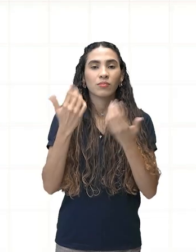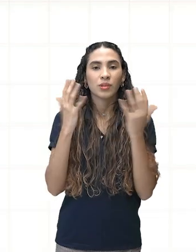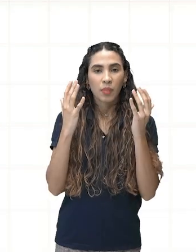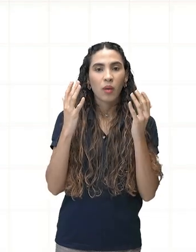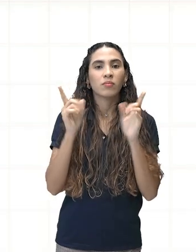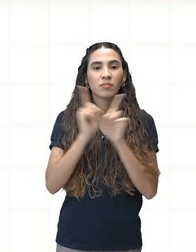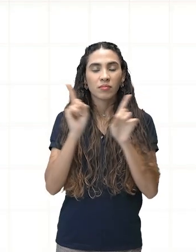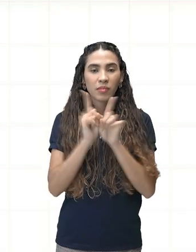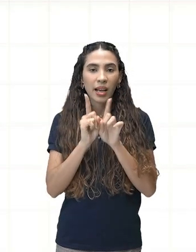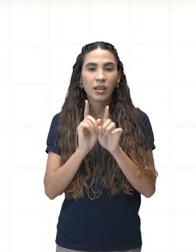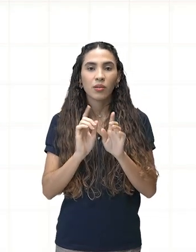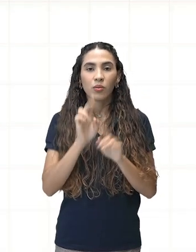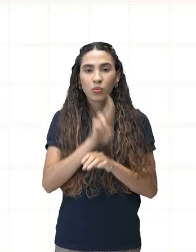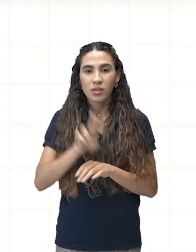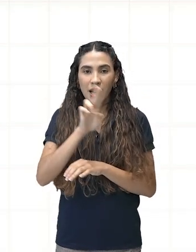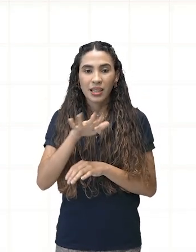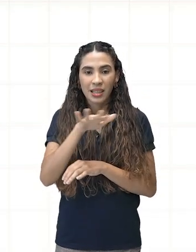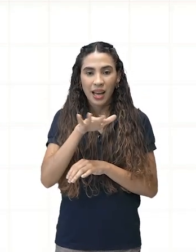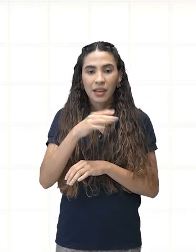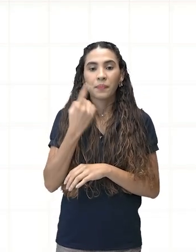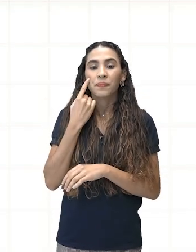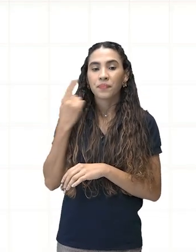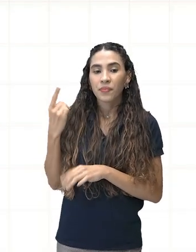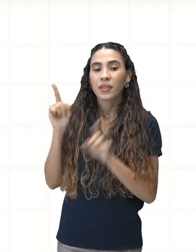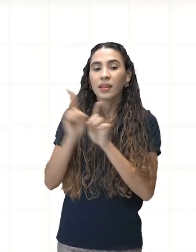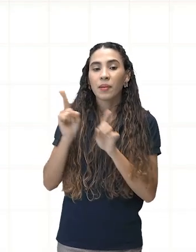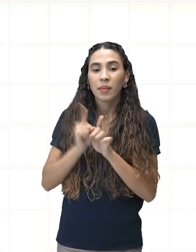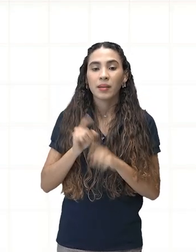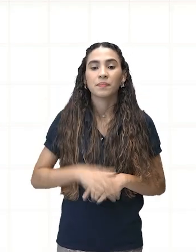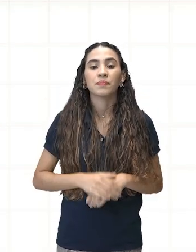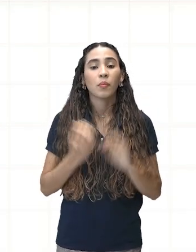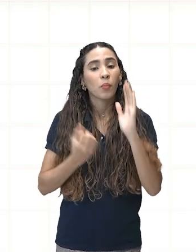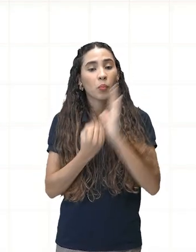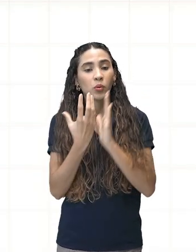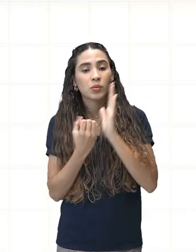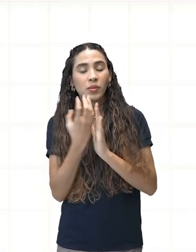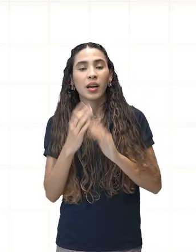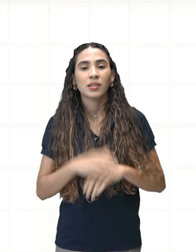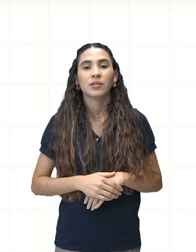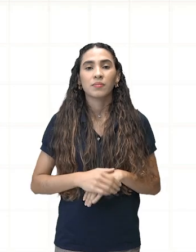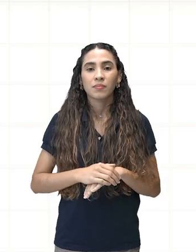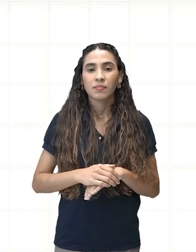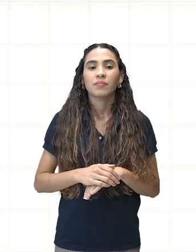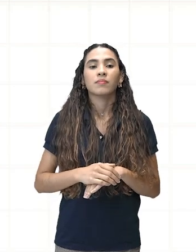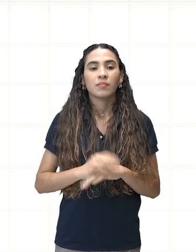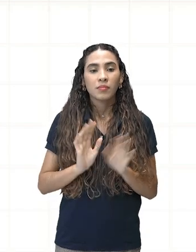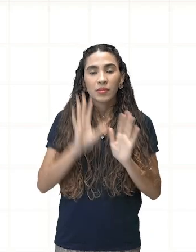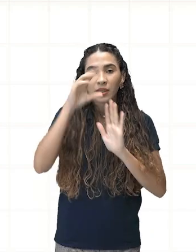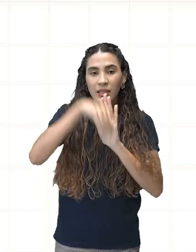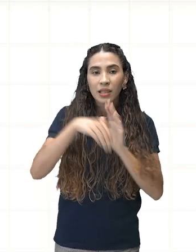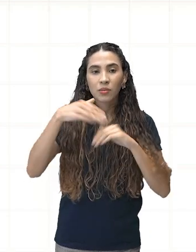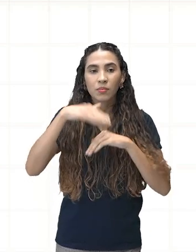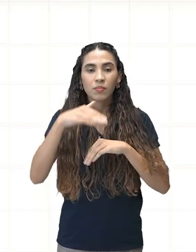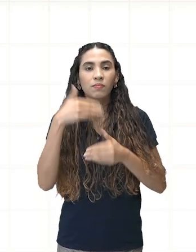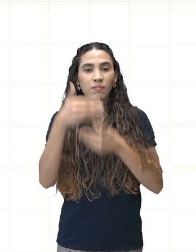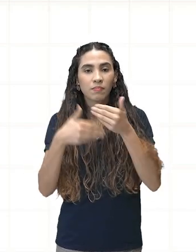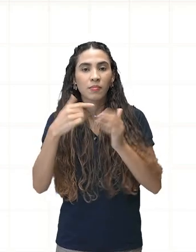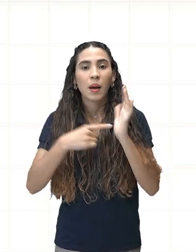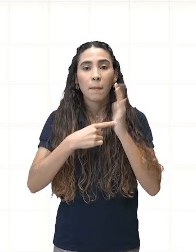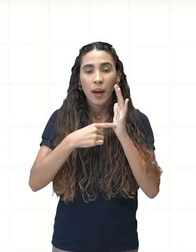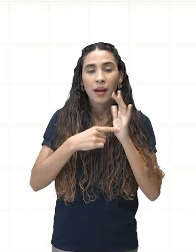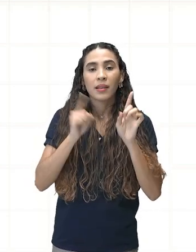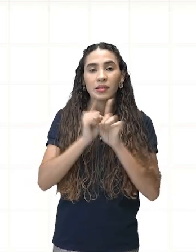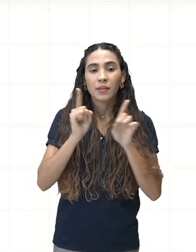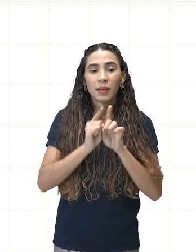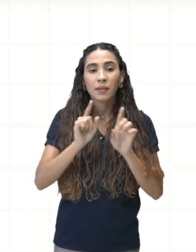empregada nesse setor. Temos elevados índices de produtividade, conforme vão inserindo máquinas no processo